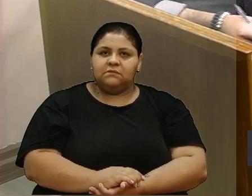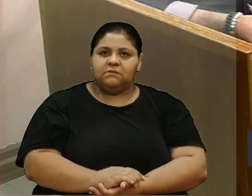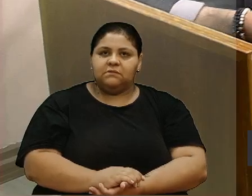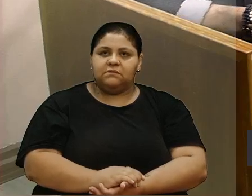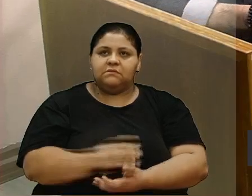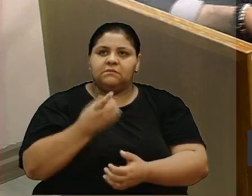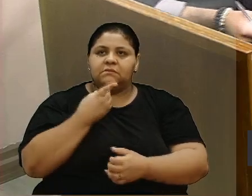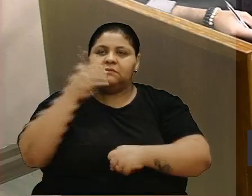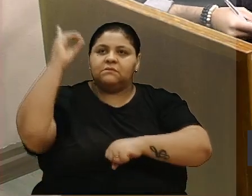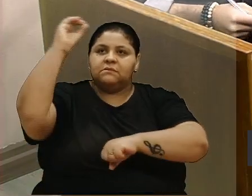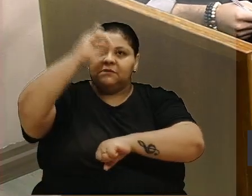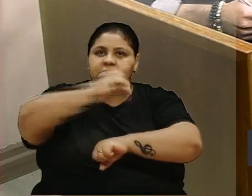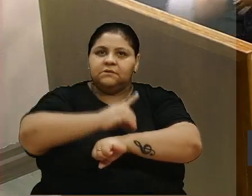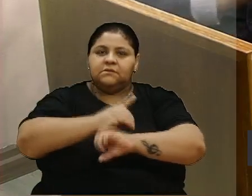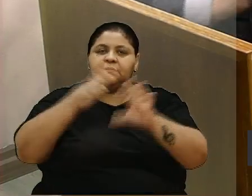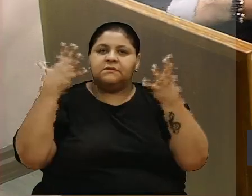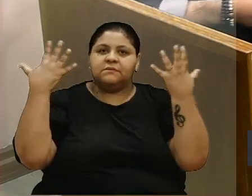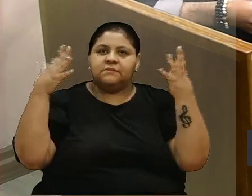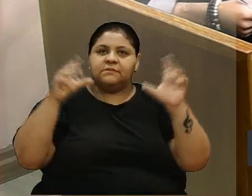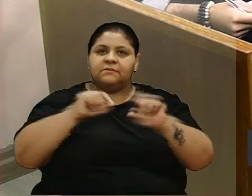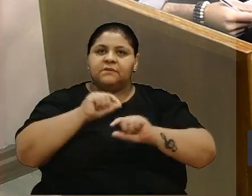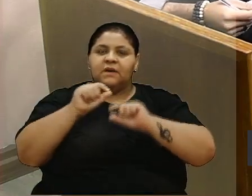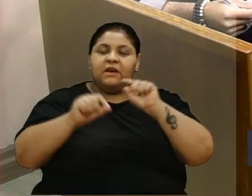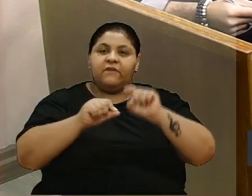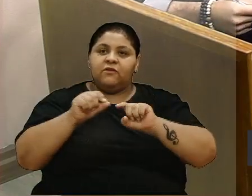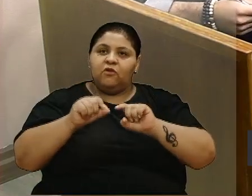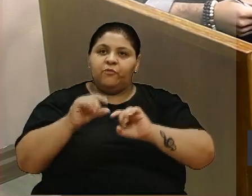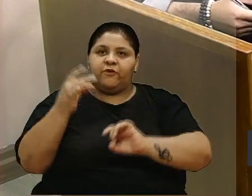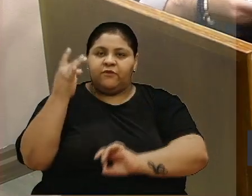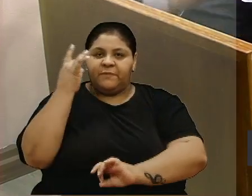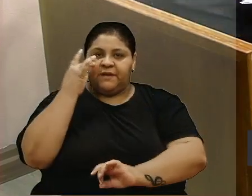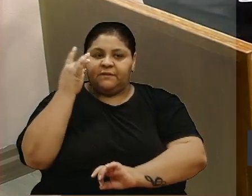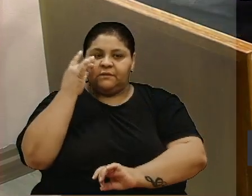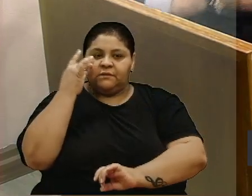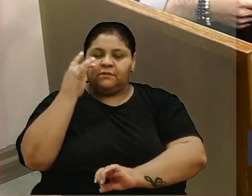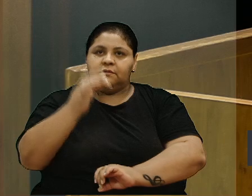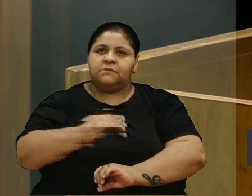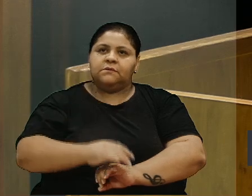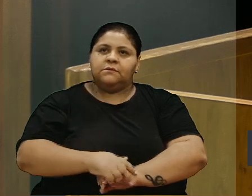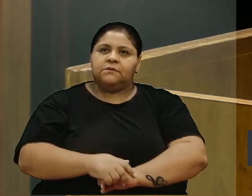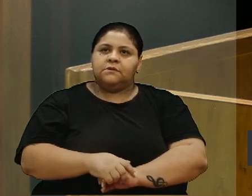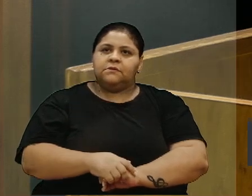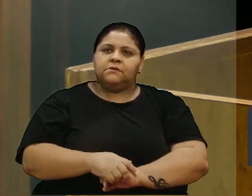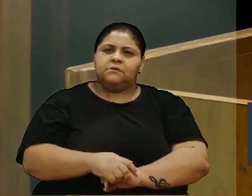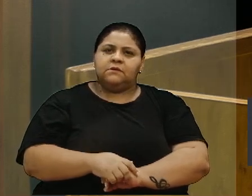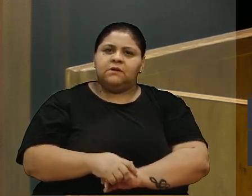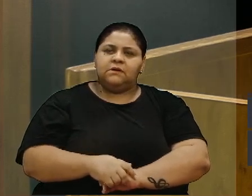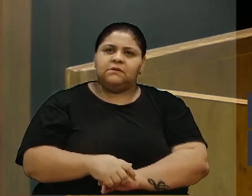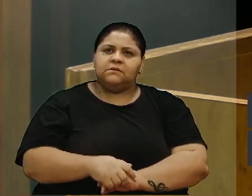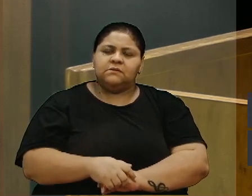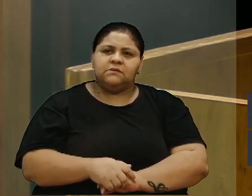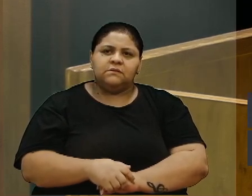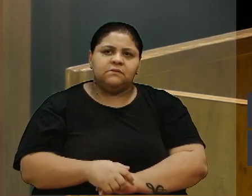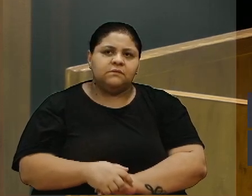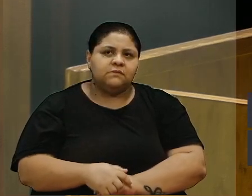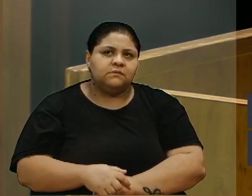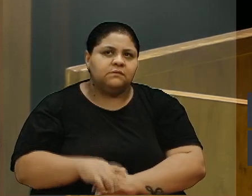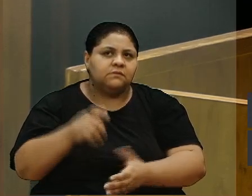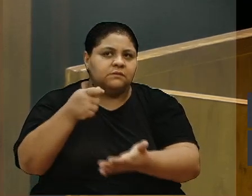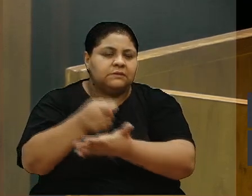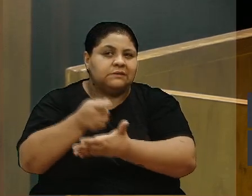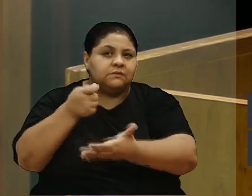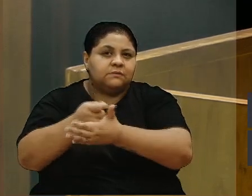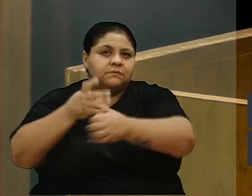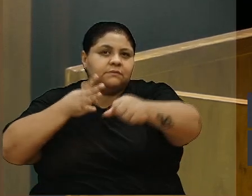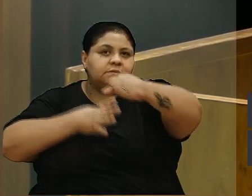Bom dia a todos, parabéns quem se faz presente, a população no geral. Parabéns em especial a Márcia, que está há tempo nessa batalha, a questão dos pedágios.